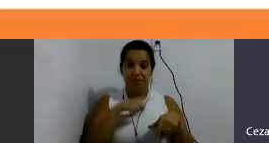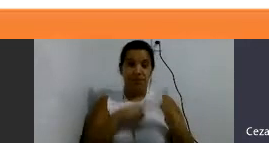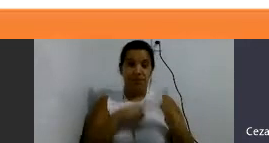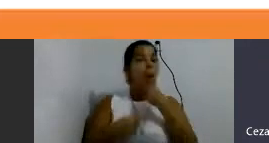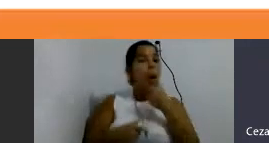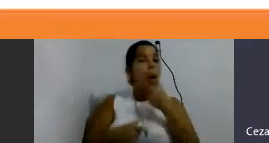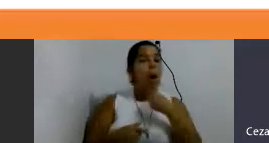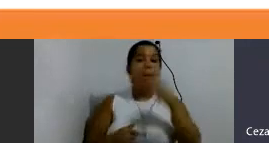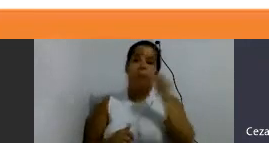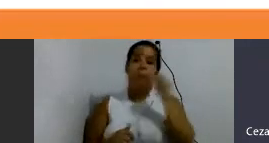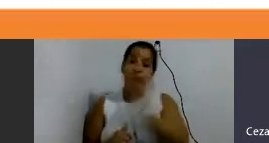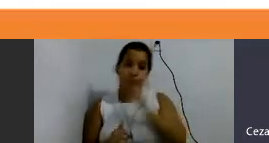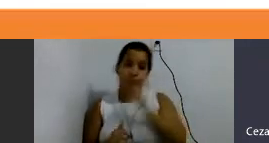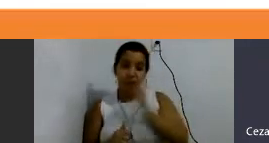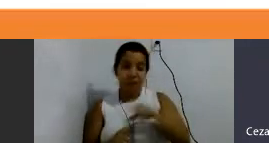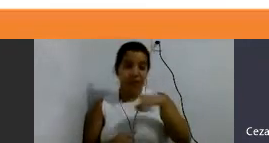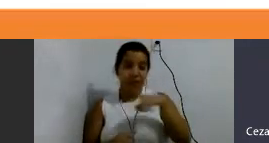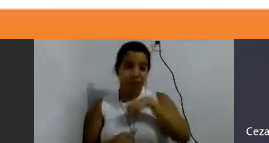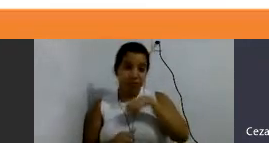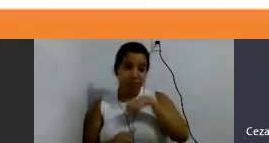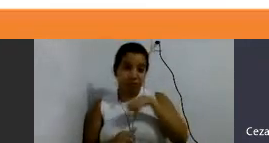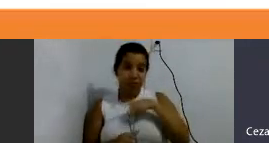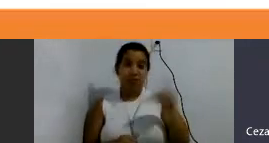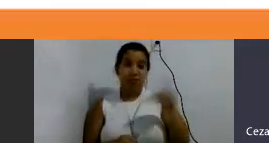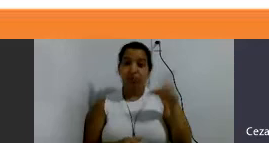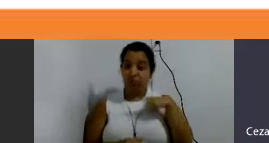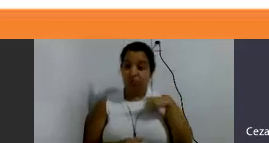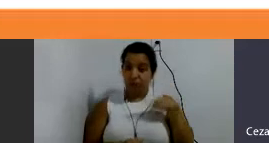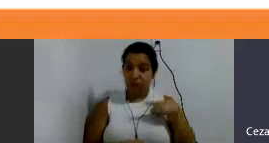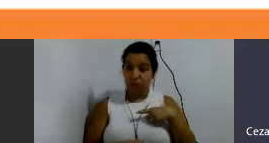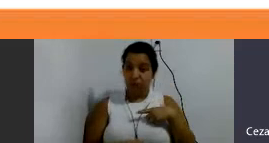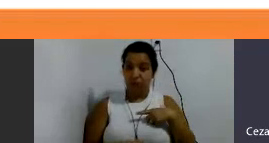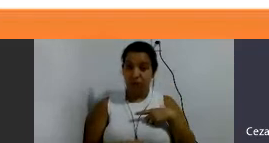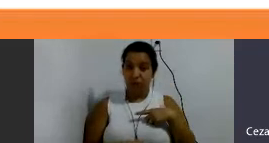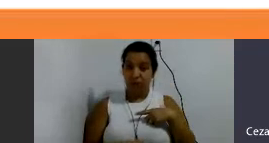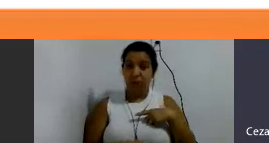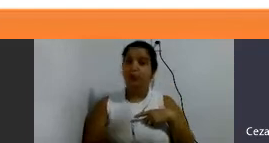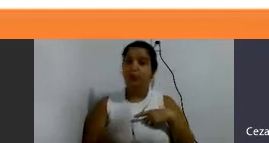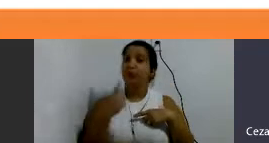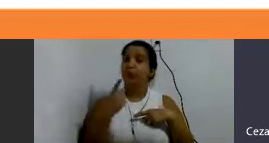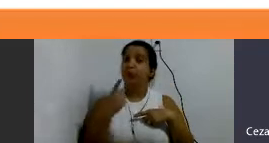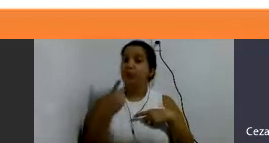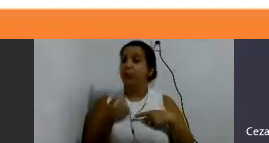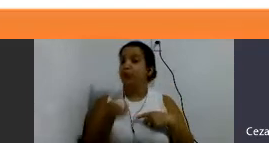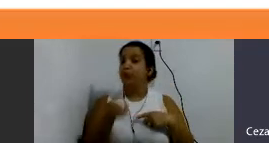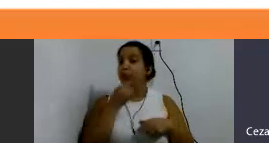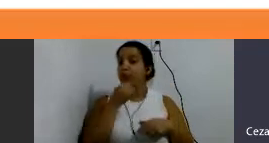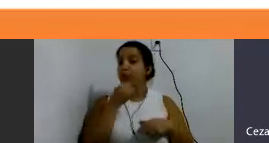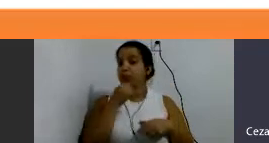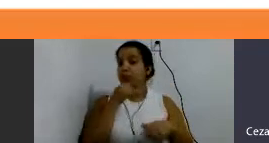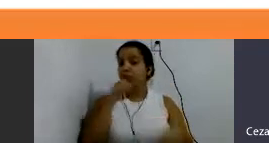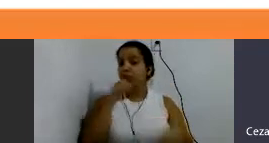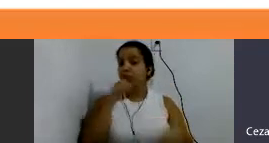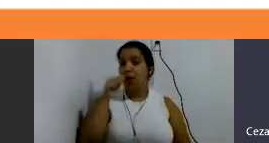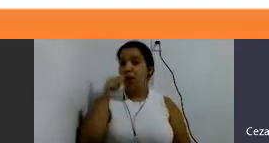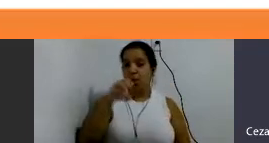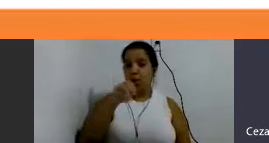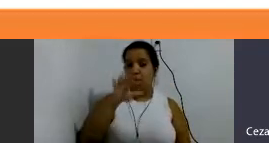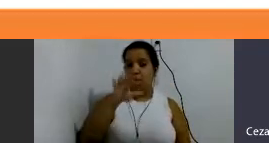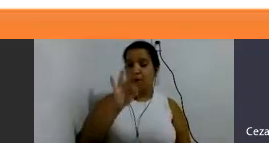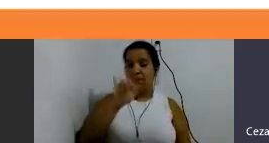a fêmea, e aqui a gente vai ter a ingestão por um anófeles dessas